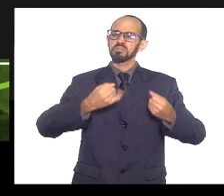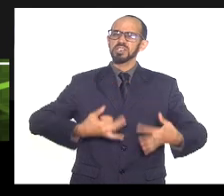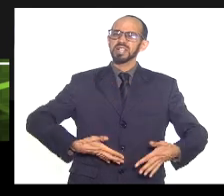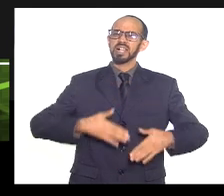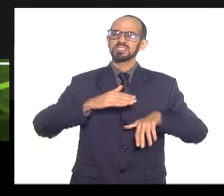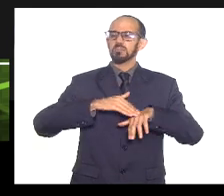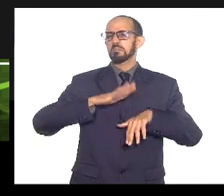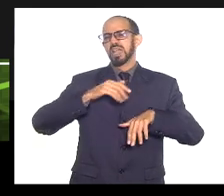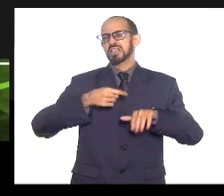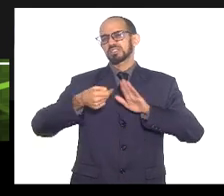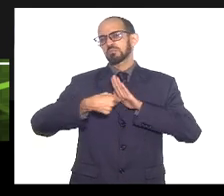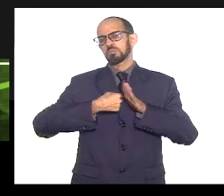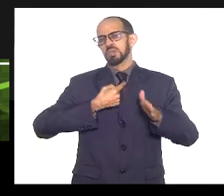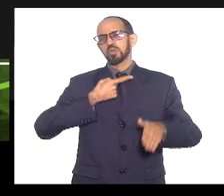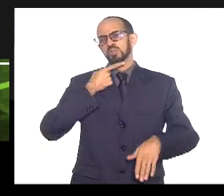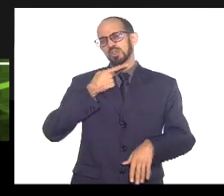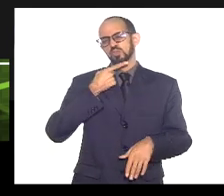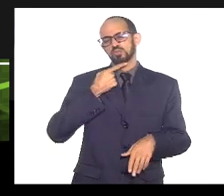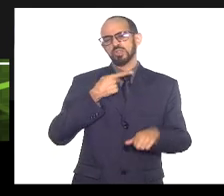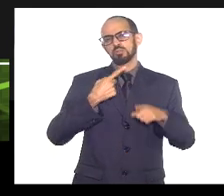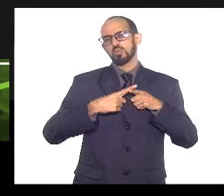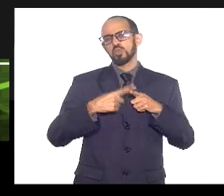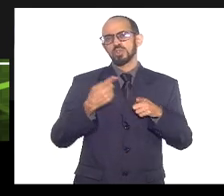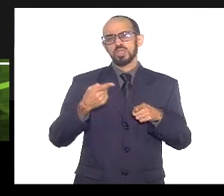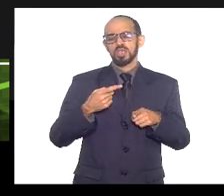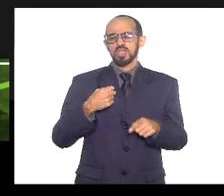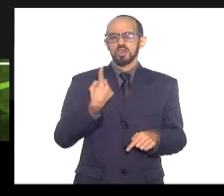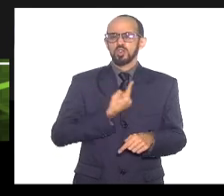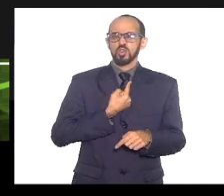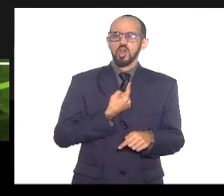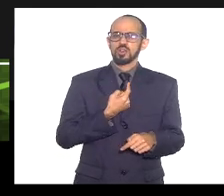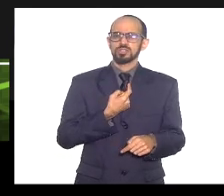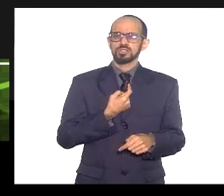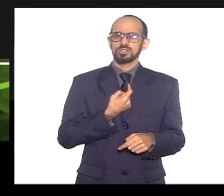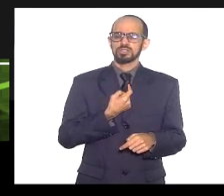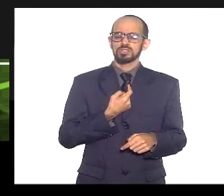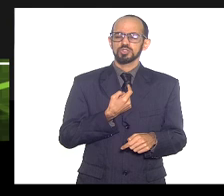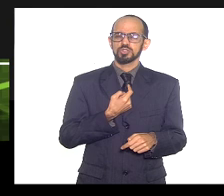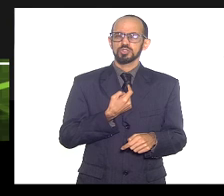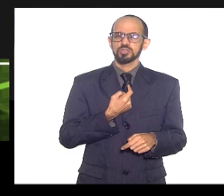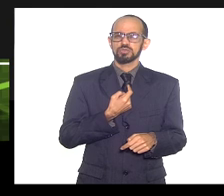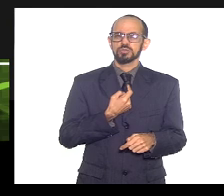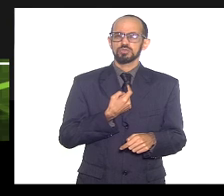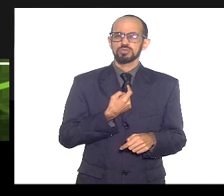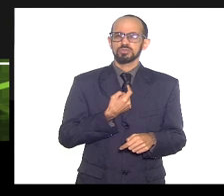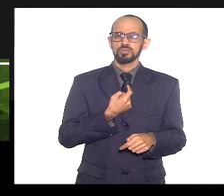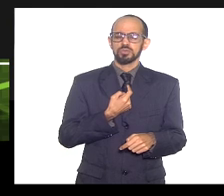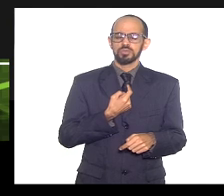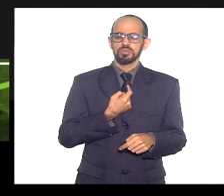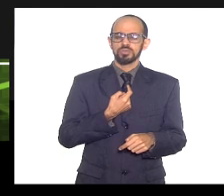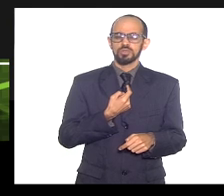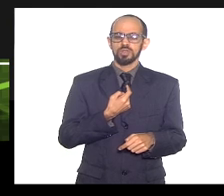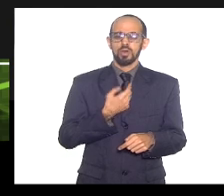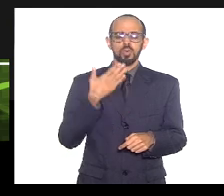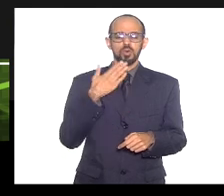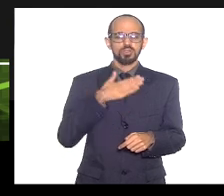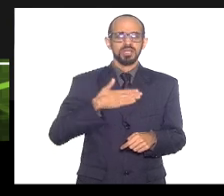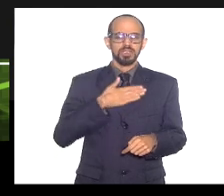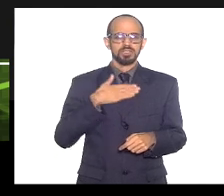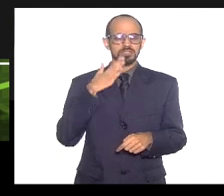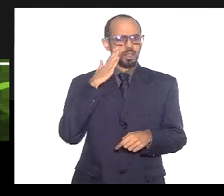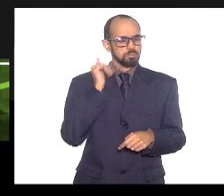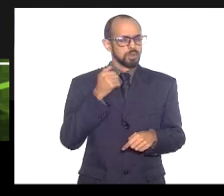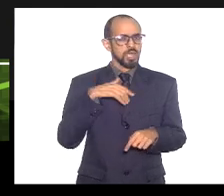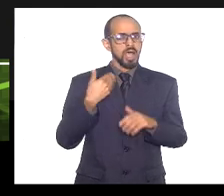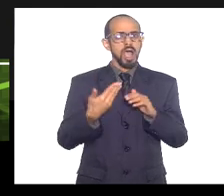da pergunta, porque nós não discutimos, eu gostaria de saber se o objetivo é saber